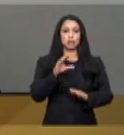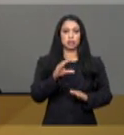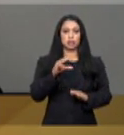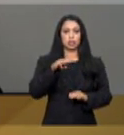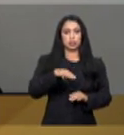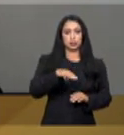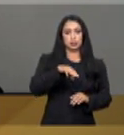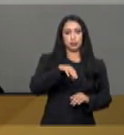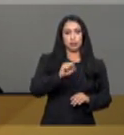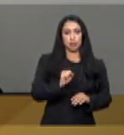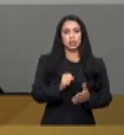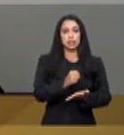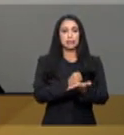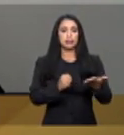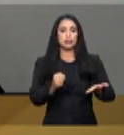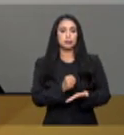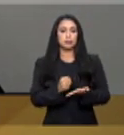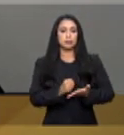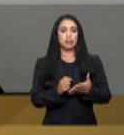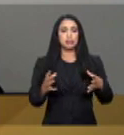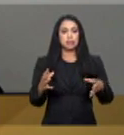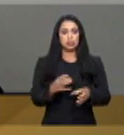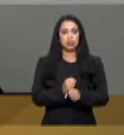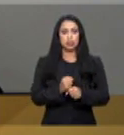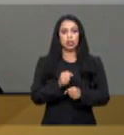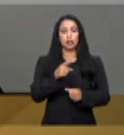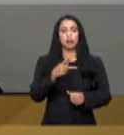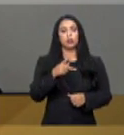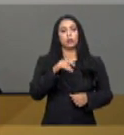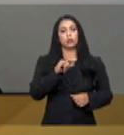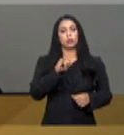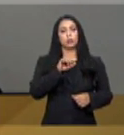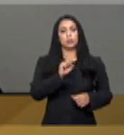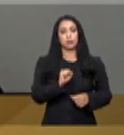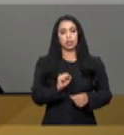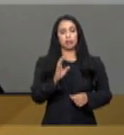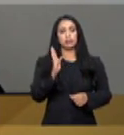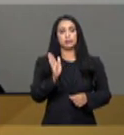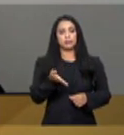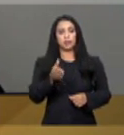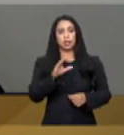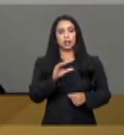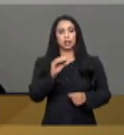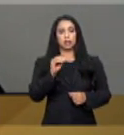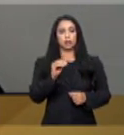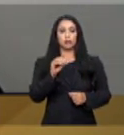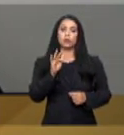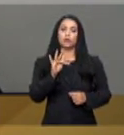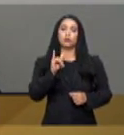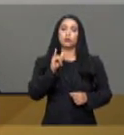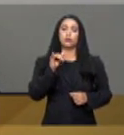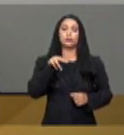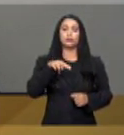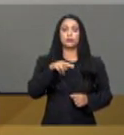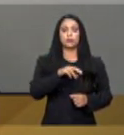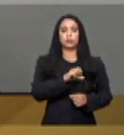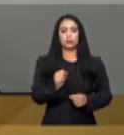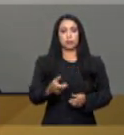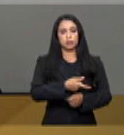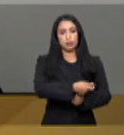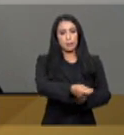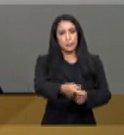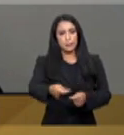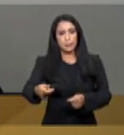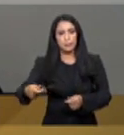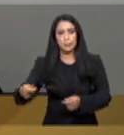do PIS e da COFINS. Eu transcrevo, senhor presidente, fiz distribuir aos gabinetes dos senhores